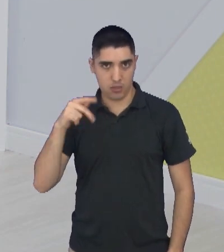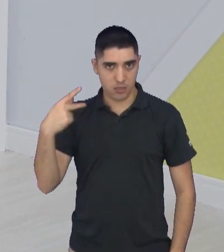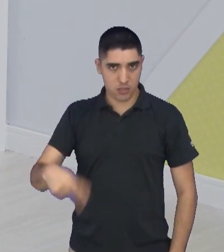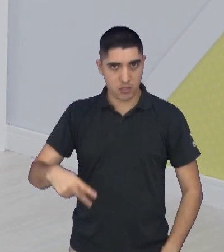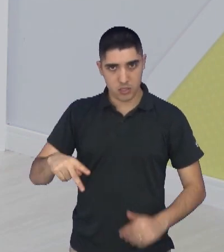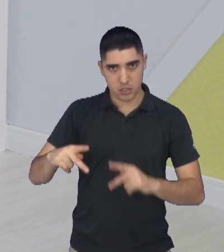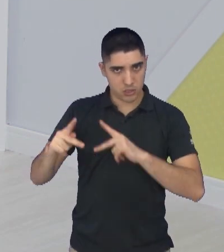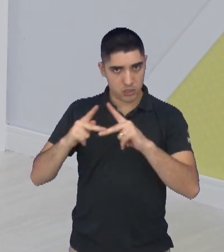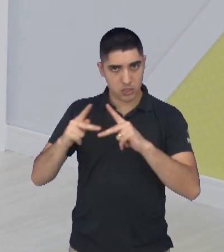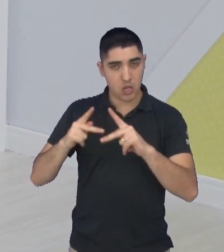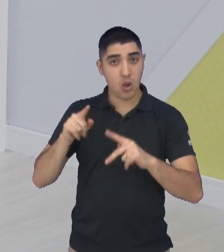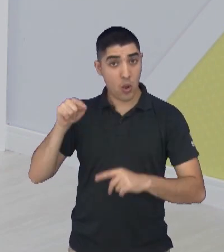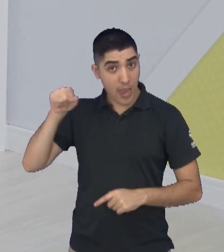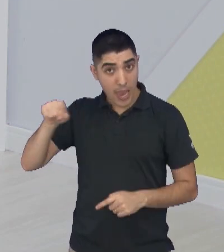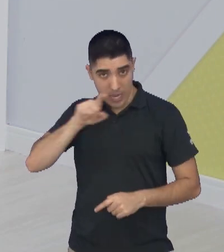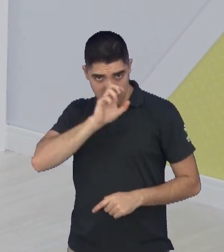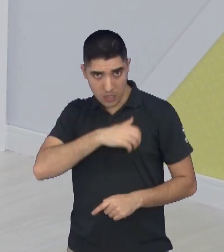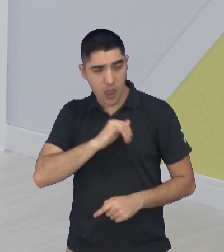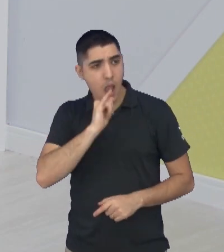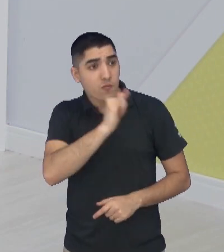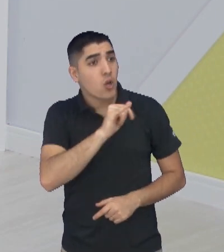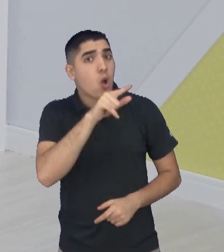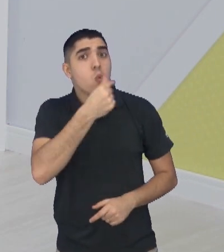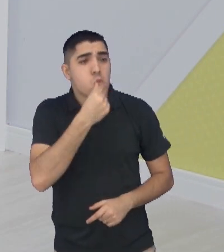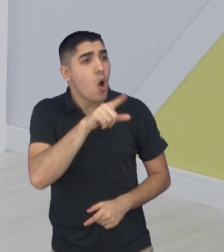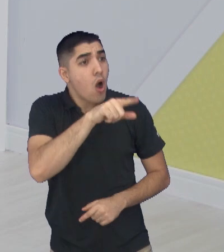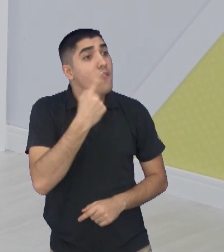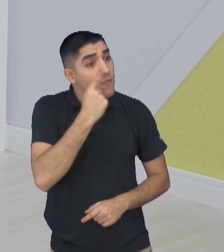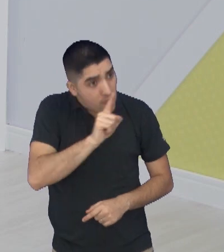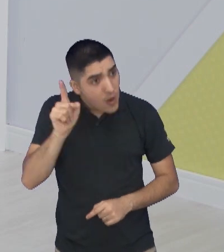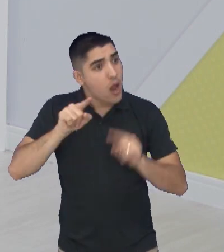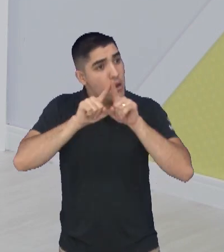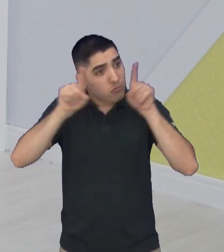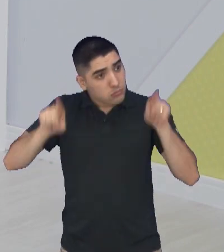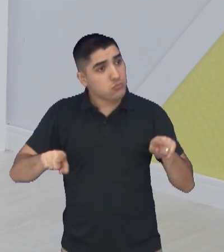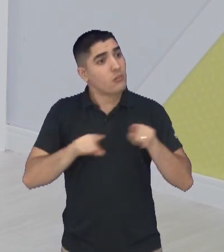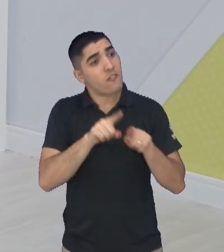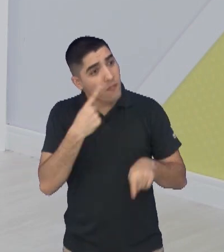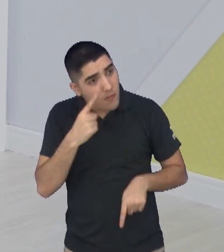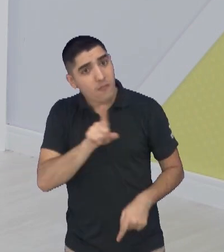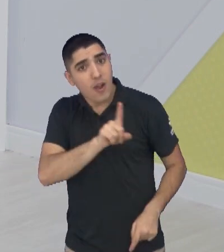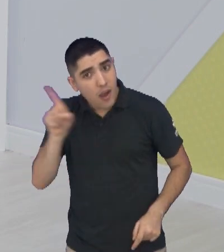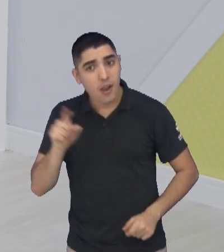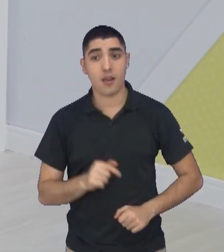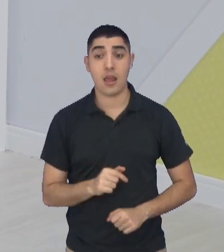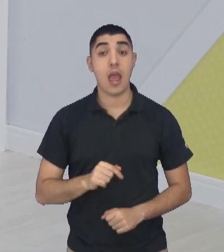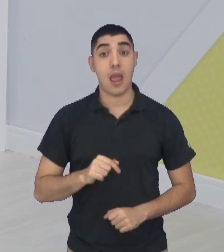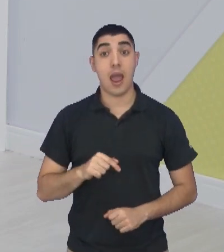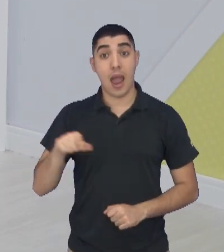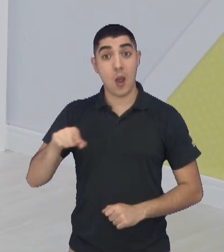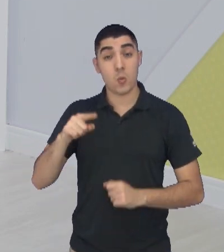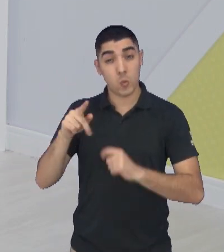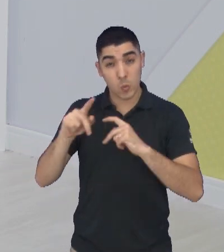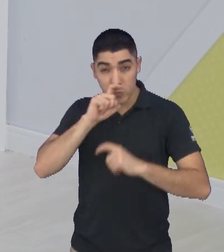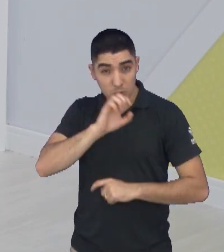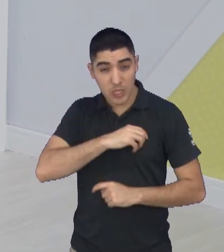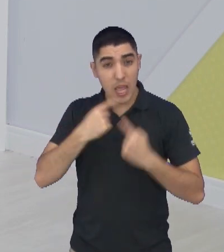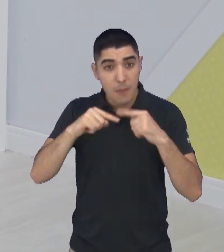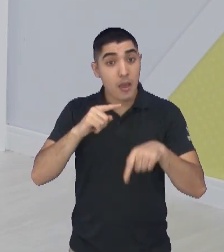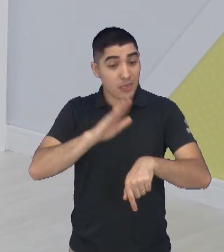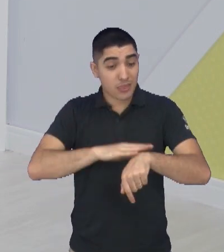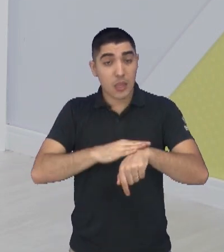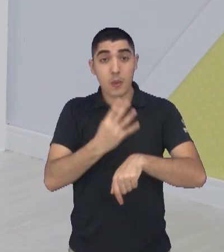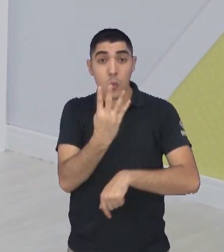fez o sinal do VAR ali em meio à reclamação, pedindo para que o árbitro fosse olhar. E nesse meio que teve muita reclamação, o pênalti foi ali, ó, aos 48